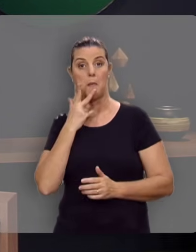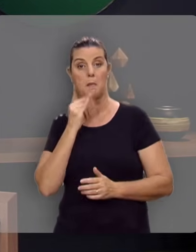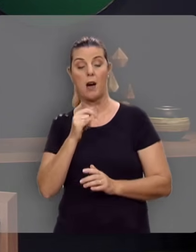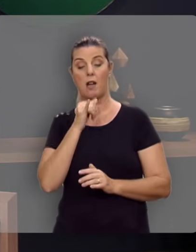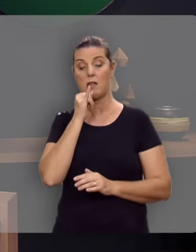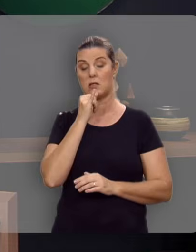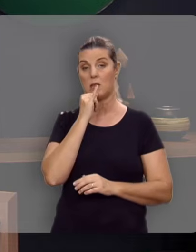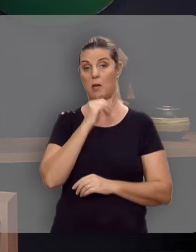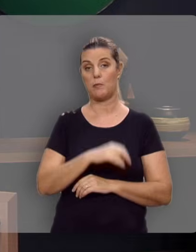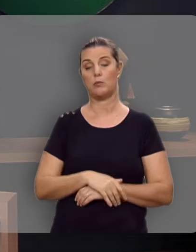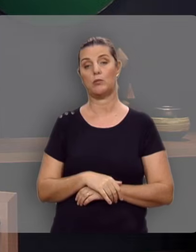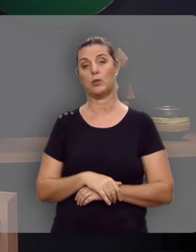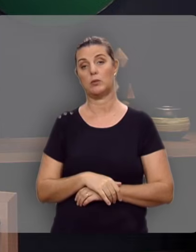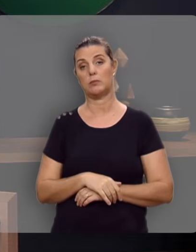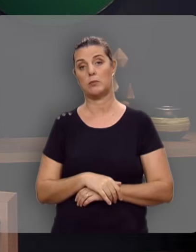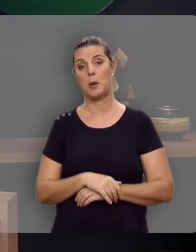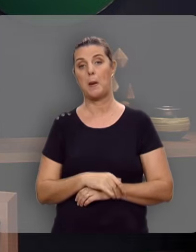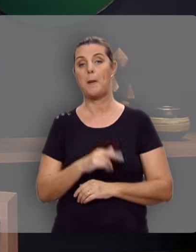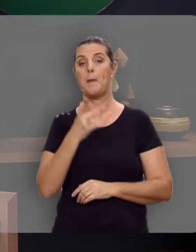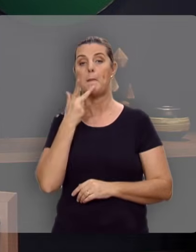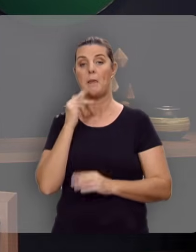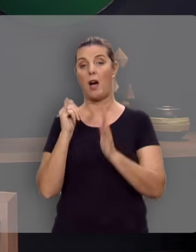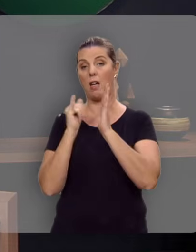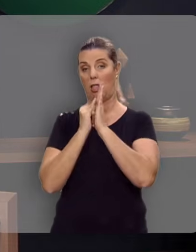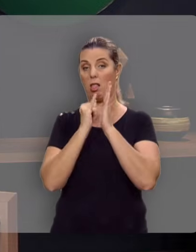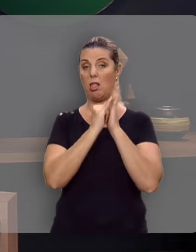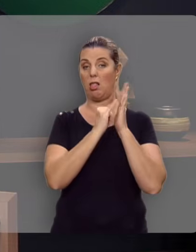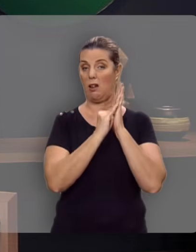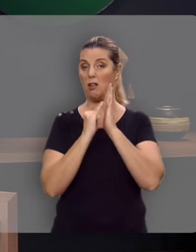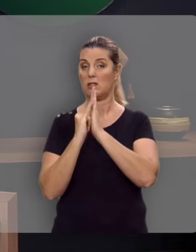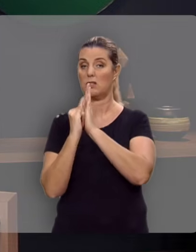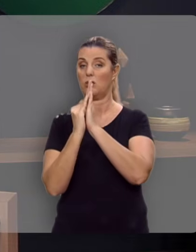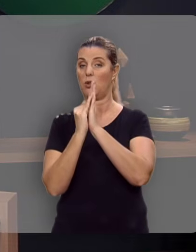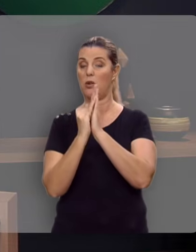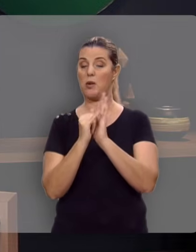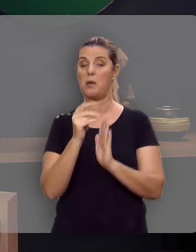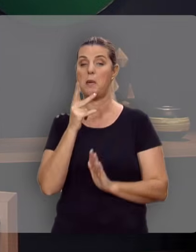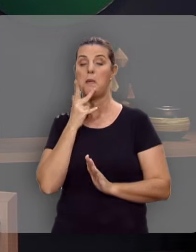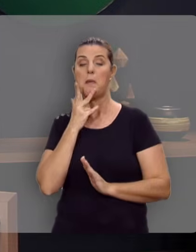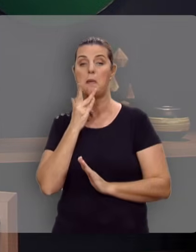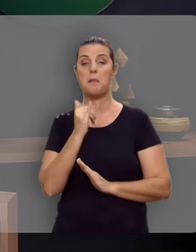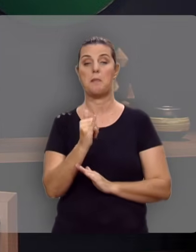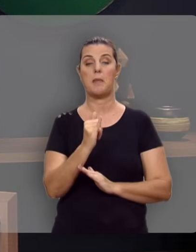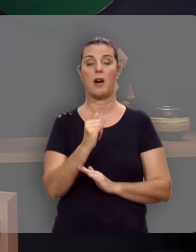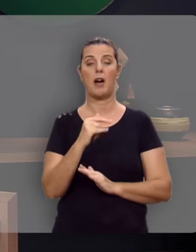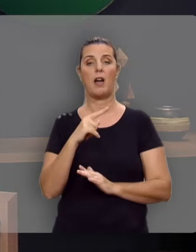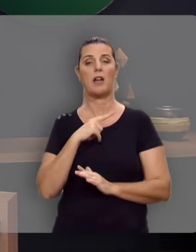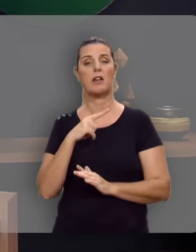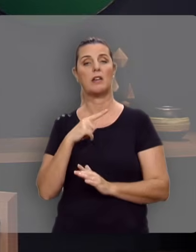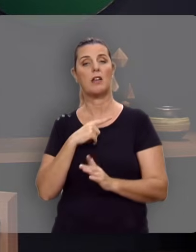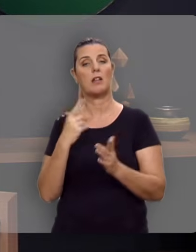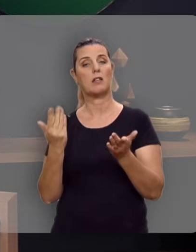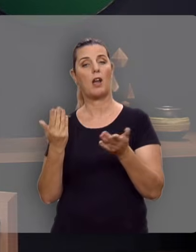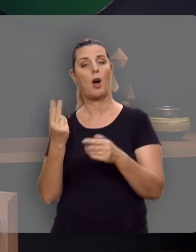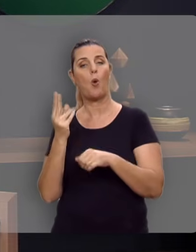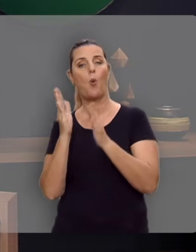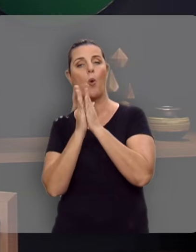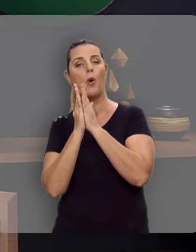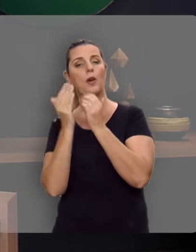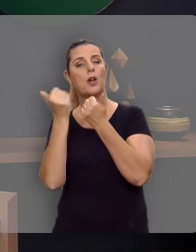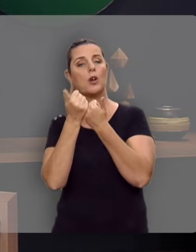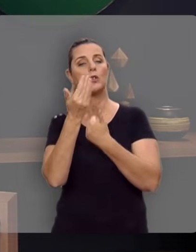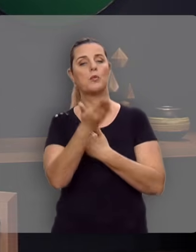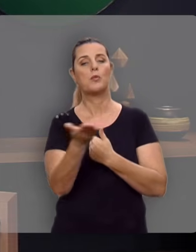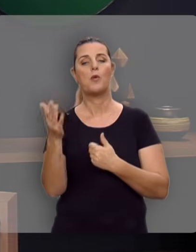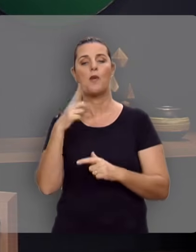Pais exemplo, pais intercessores, pais que estão na brecha em favor dos